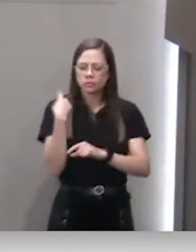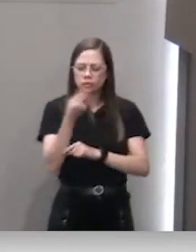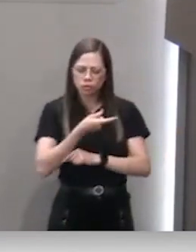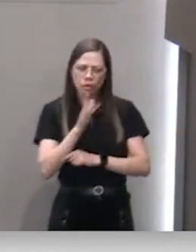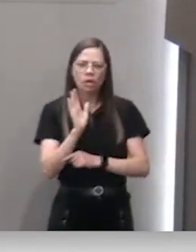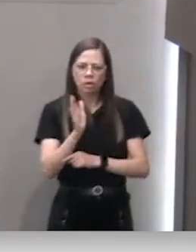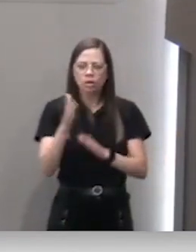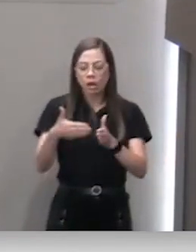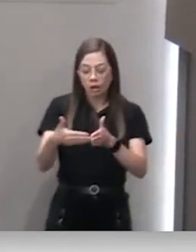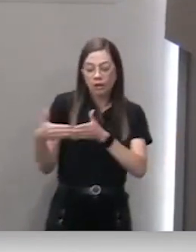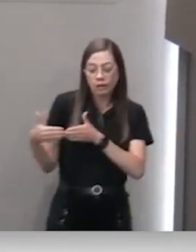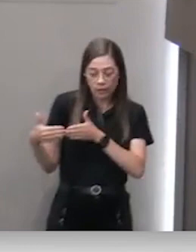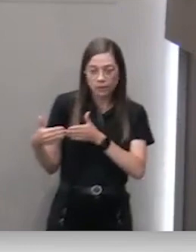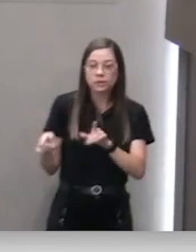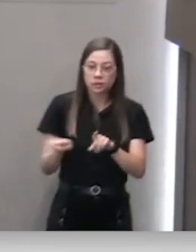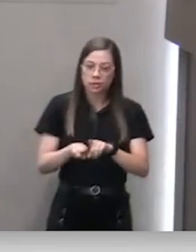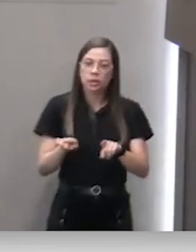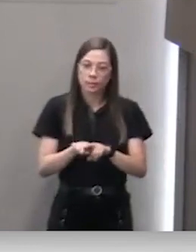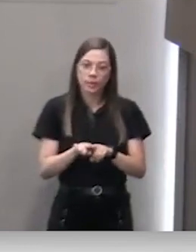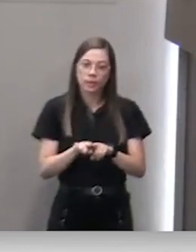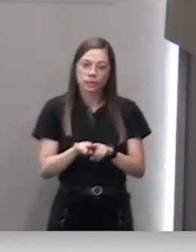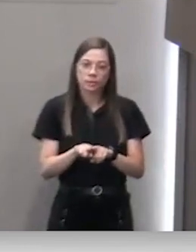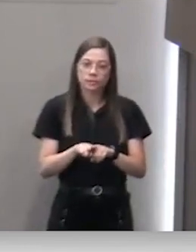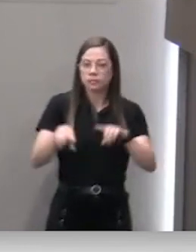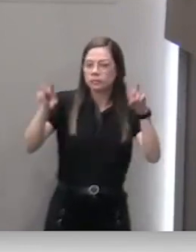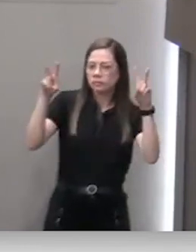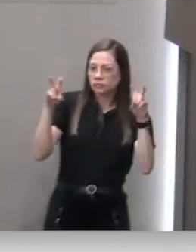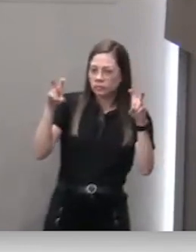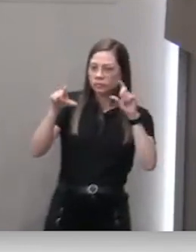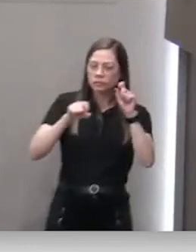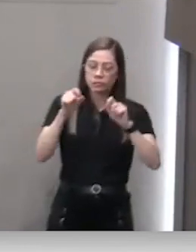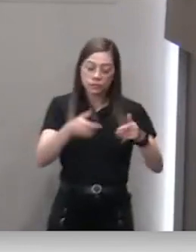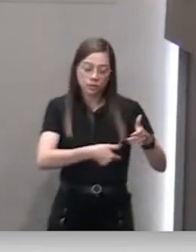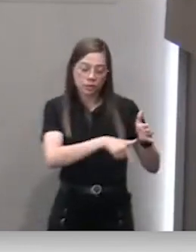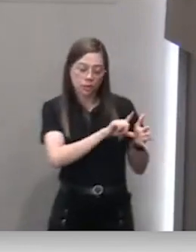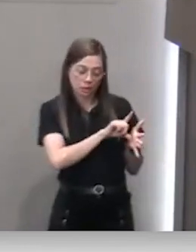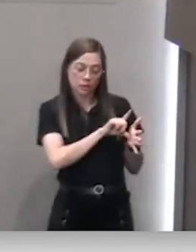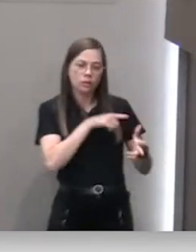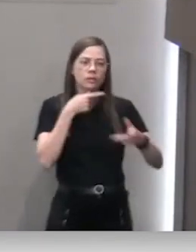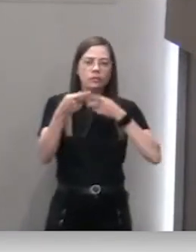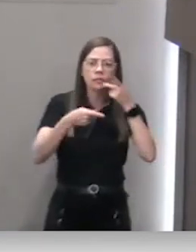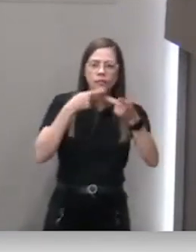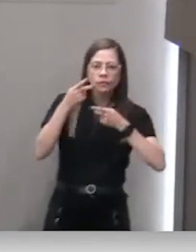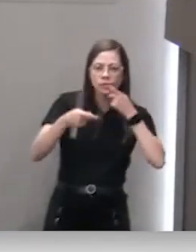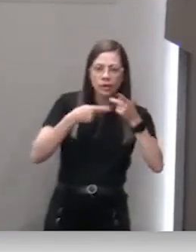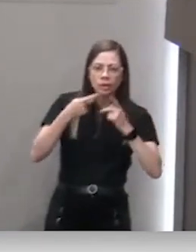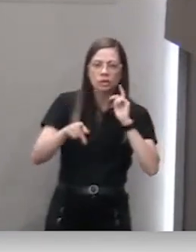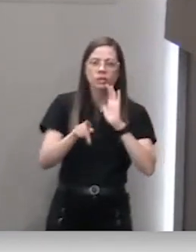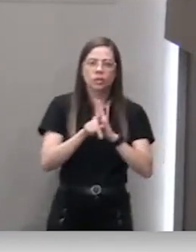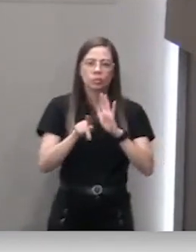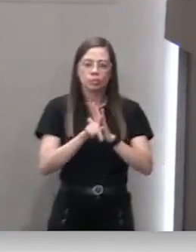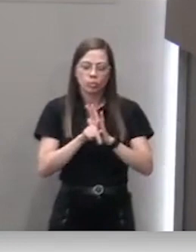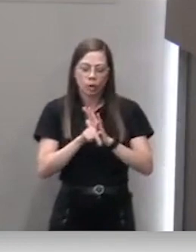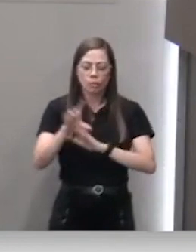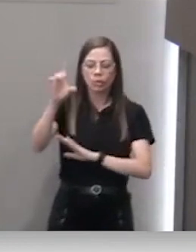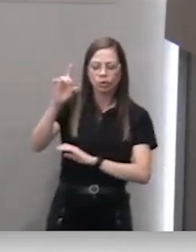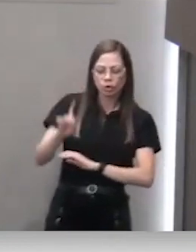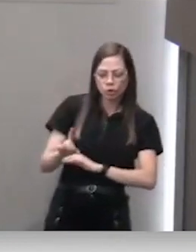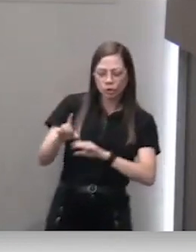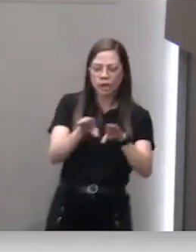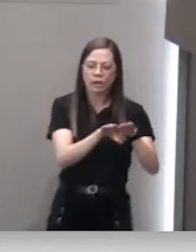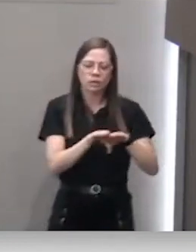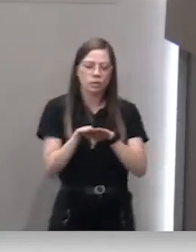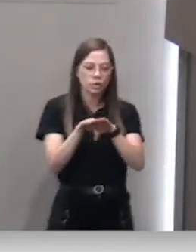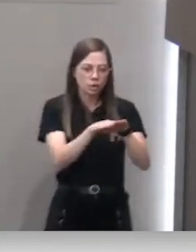já afastamos, né, na questão anterior, falando sobre constitucionalidade, direitos à